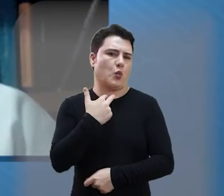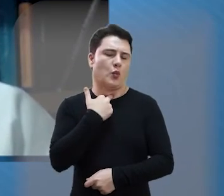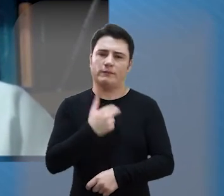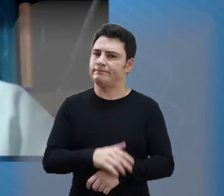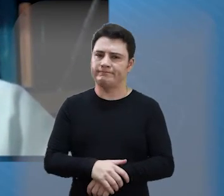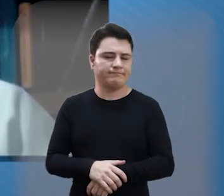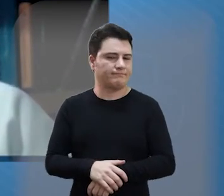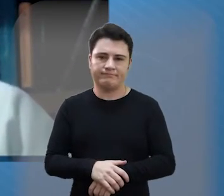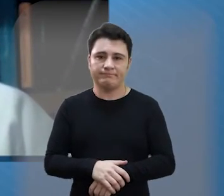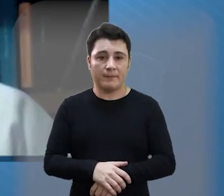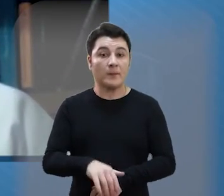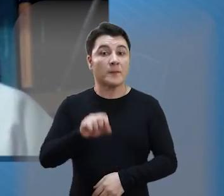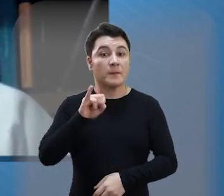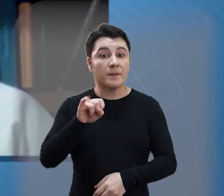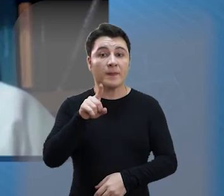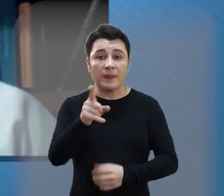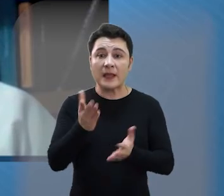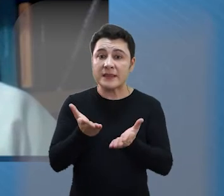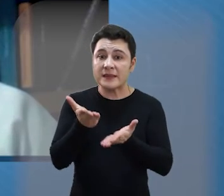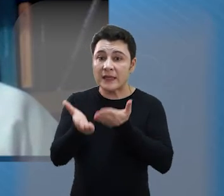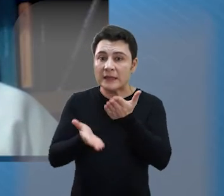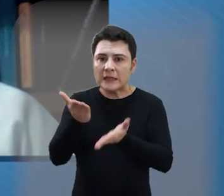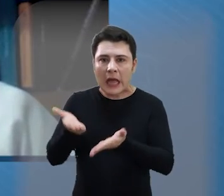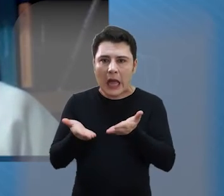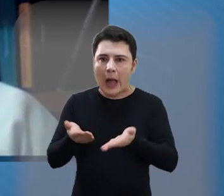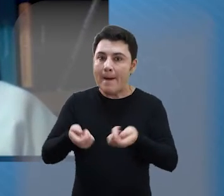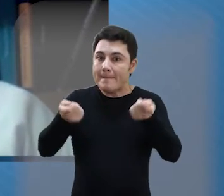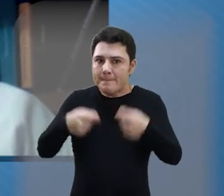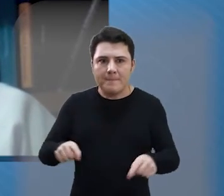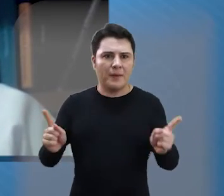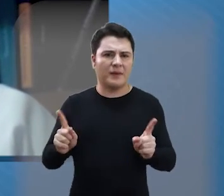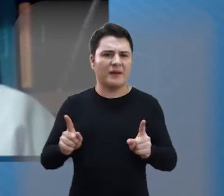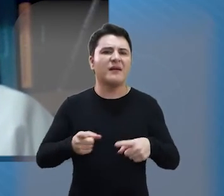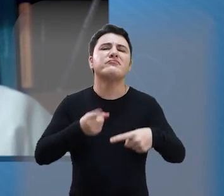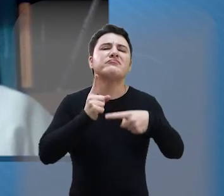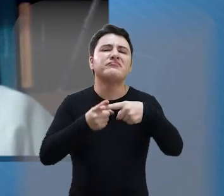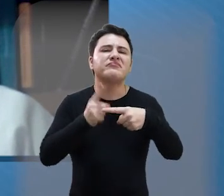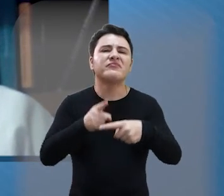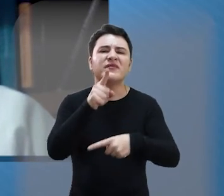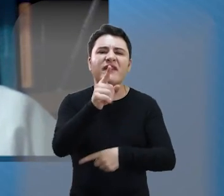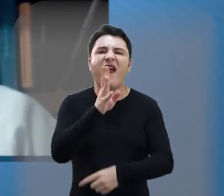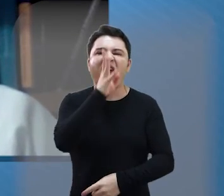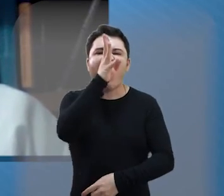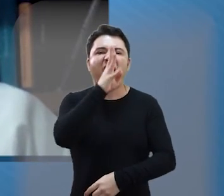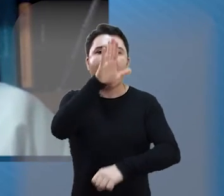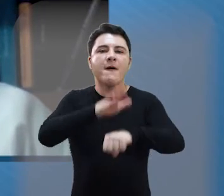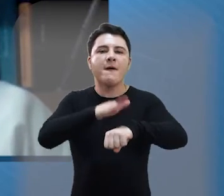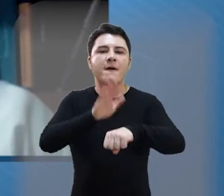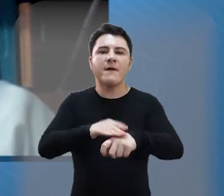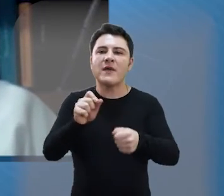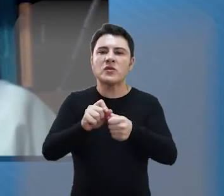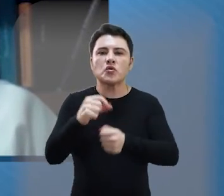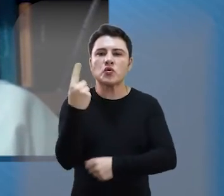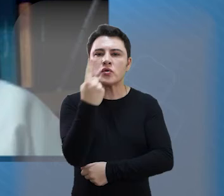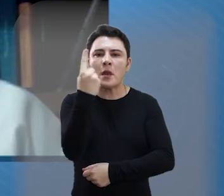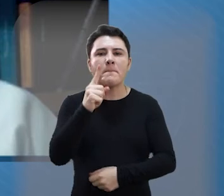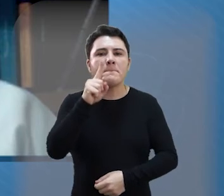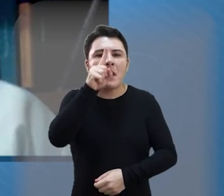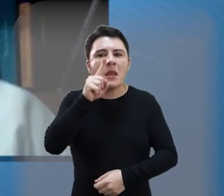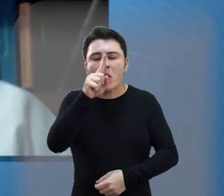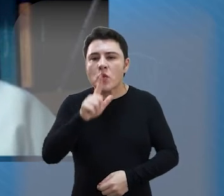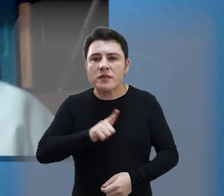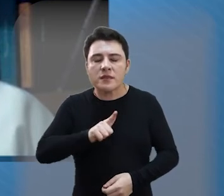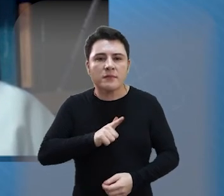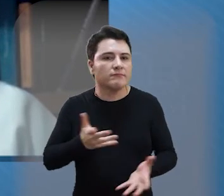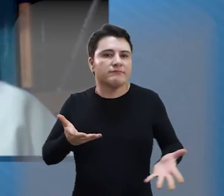uma verdade muito maior. Quer dizer, se você não precisa fazer uma coisa, por que você vai